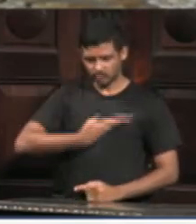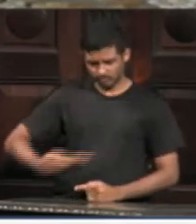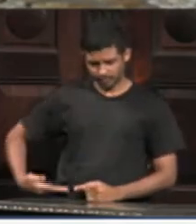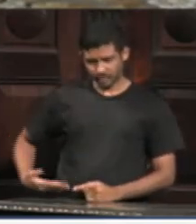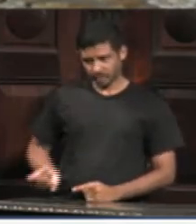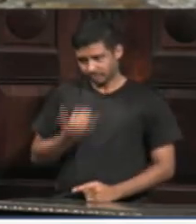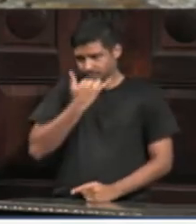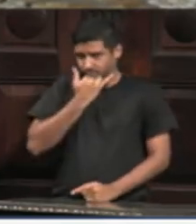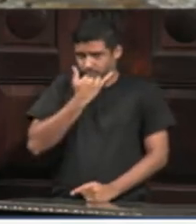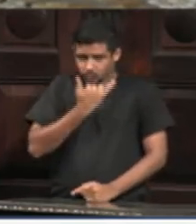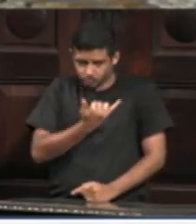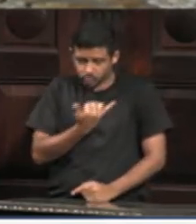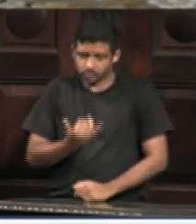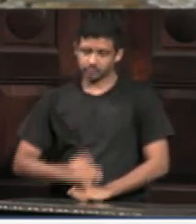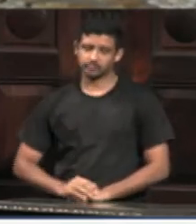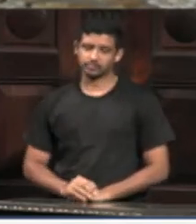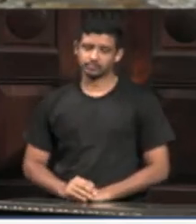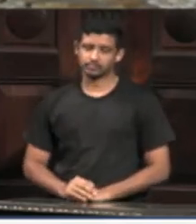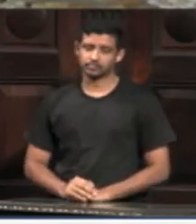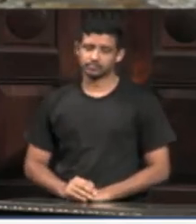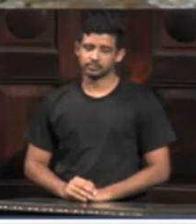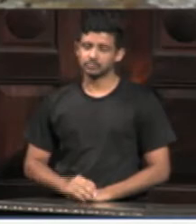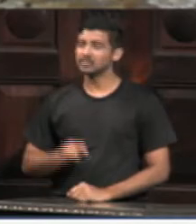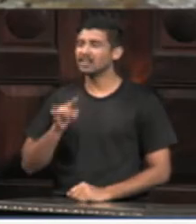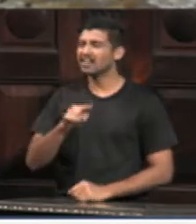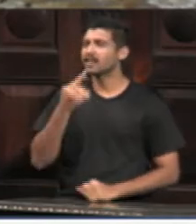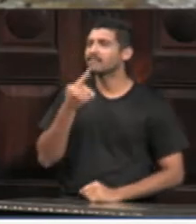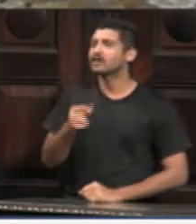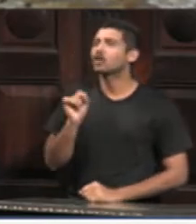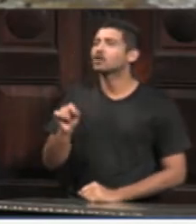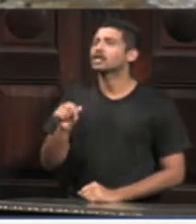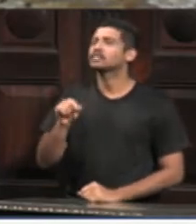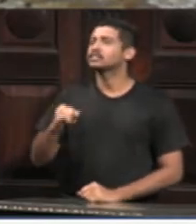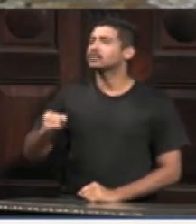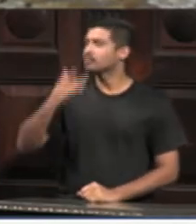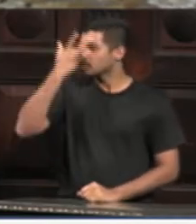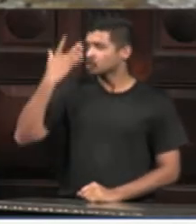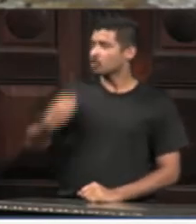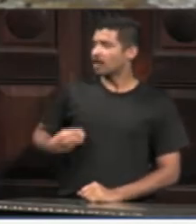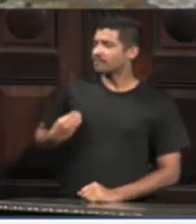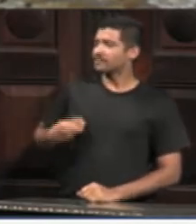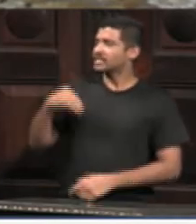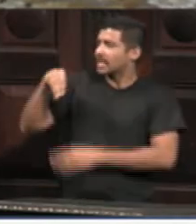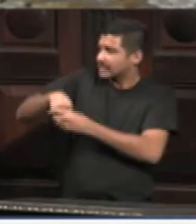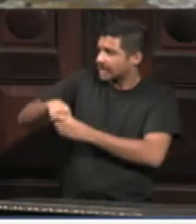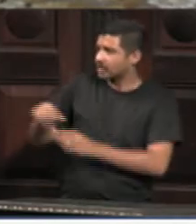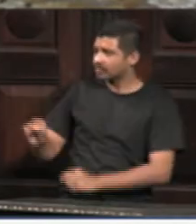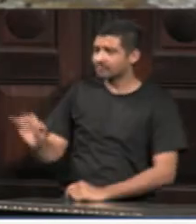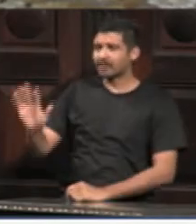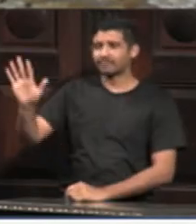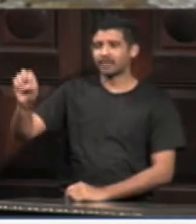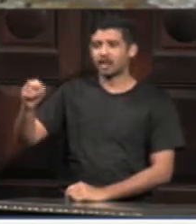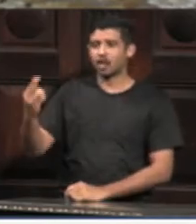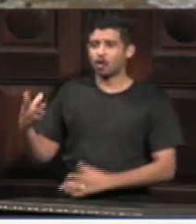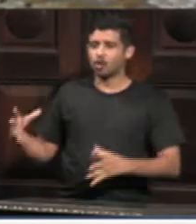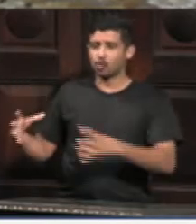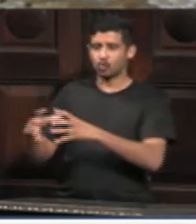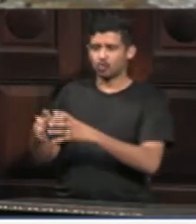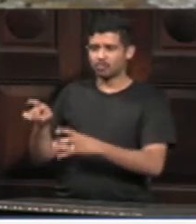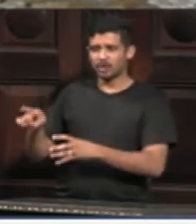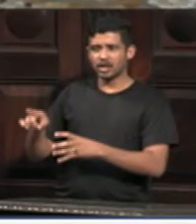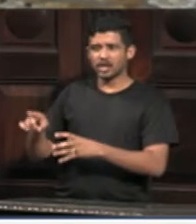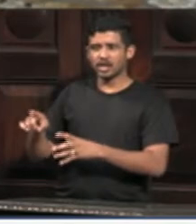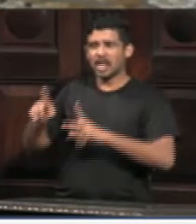desculpe por essa parte, ele disse que quem mora na favela Quem mora em comunidade é